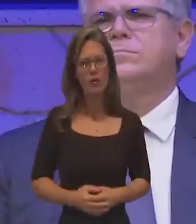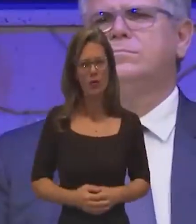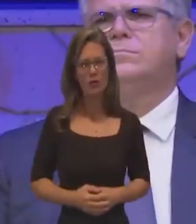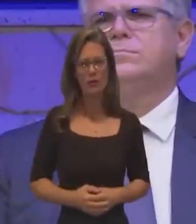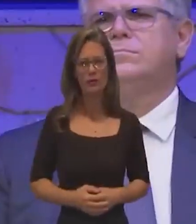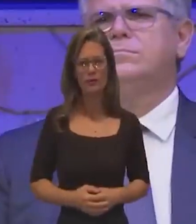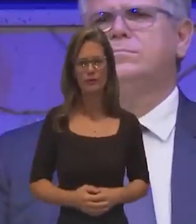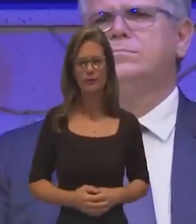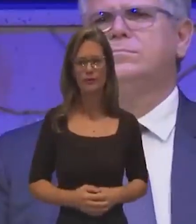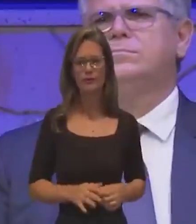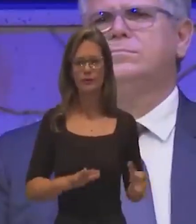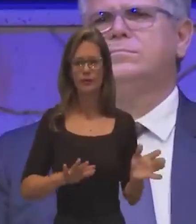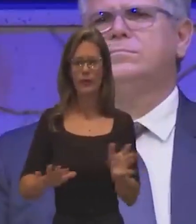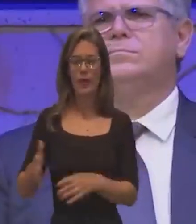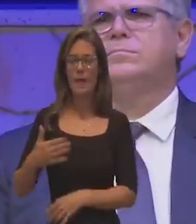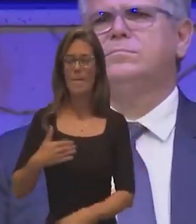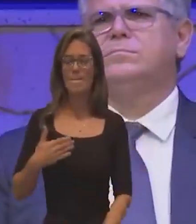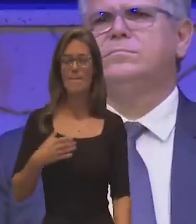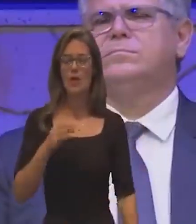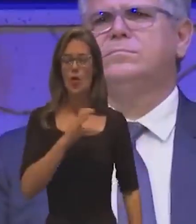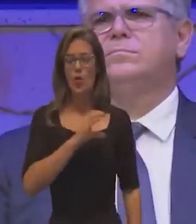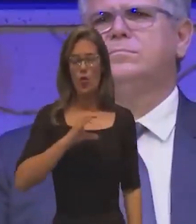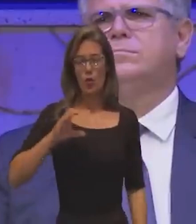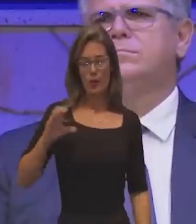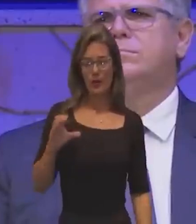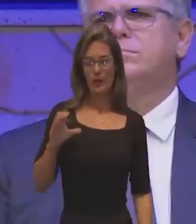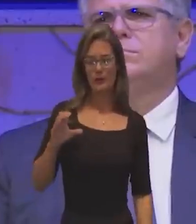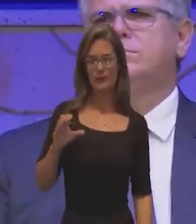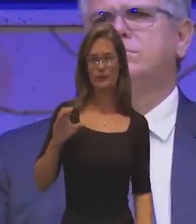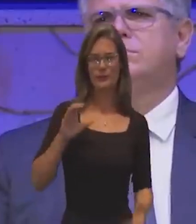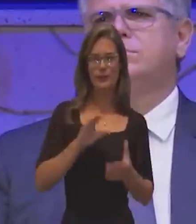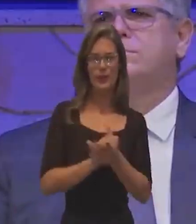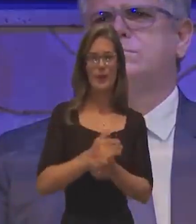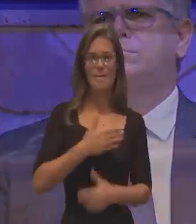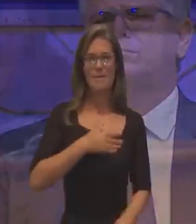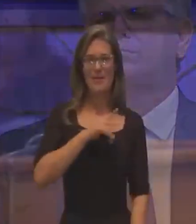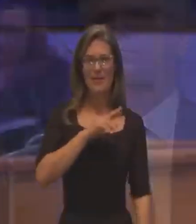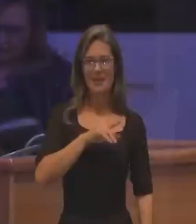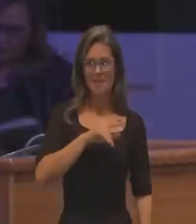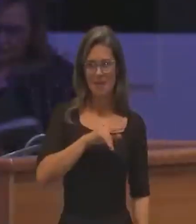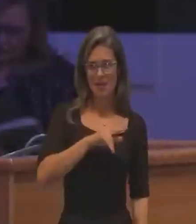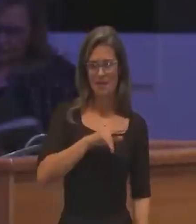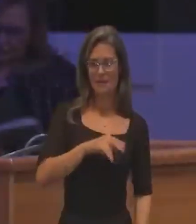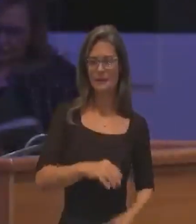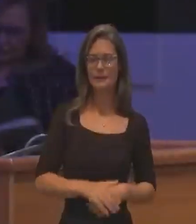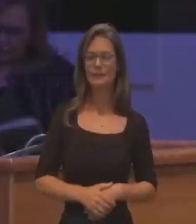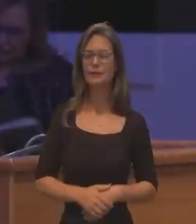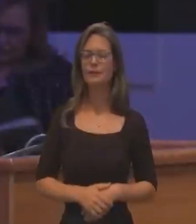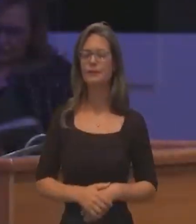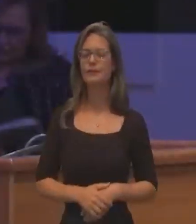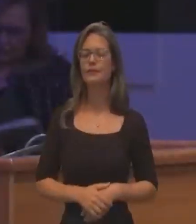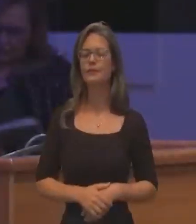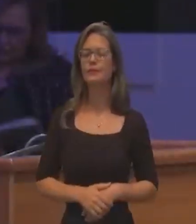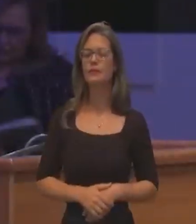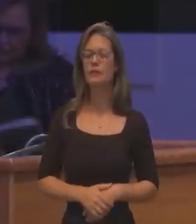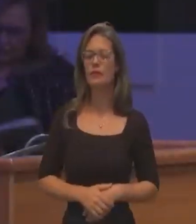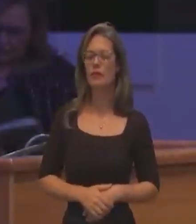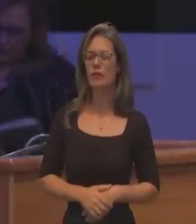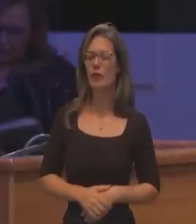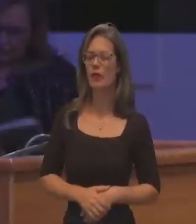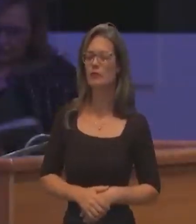Meu cunhado Celso, casado com a minha irmã Paula, certa vez andando nas ruas da grande